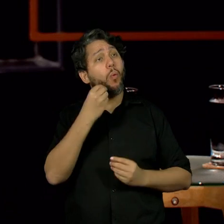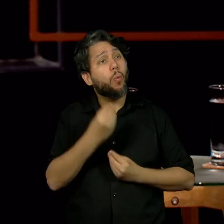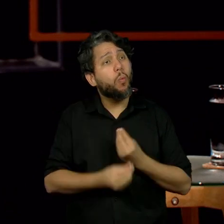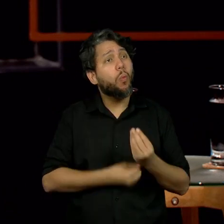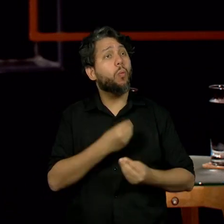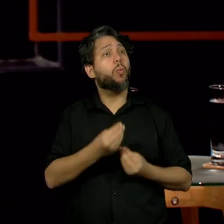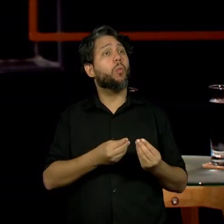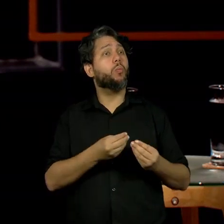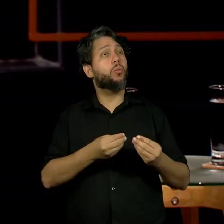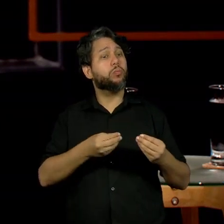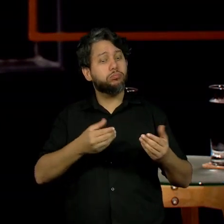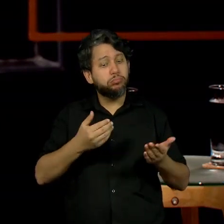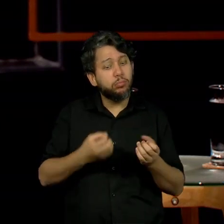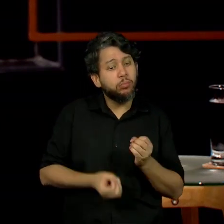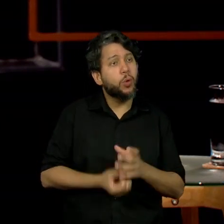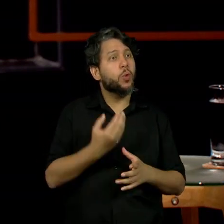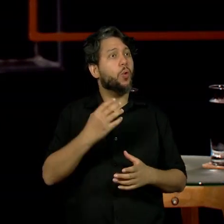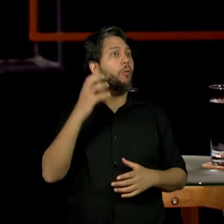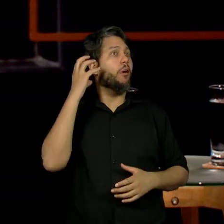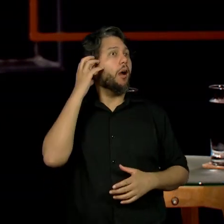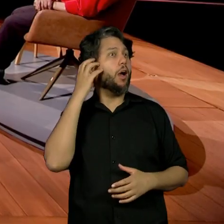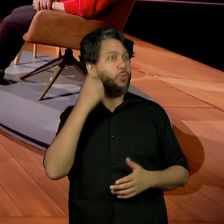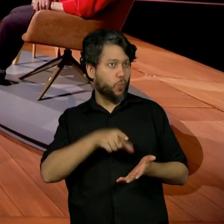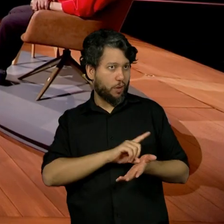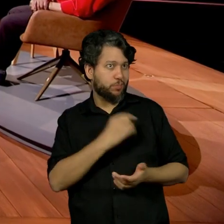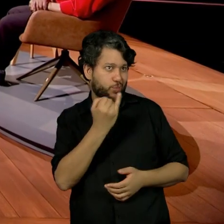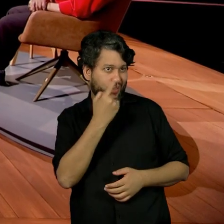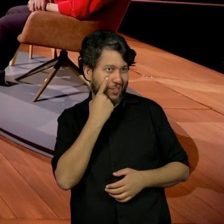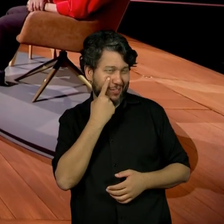desse importante veículo de comunicação. Vamos ver?